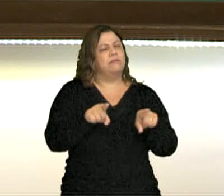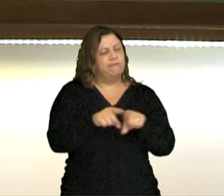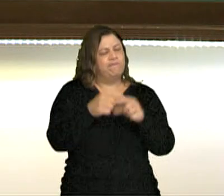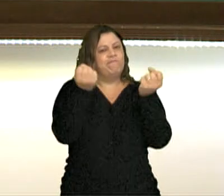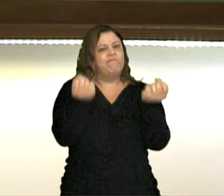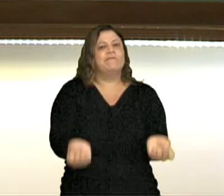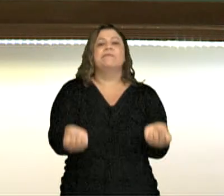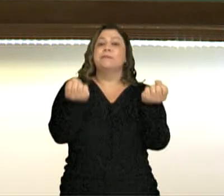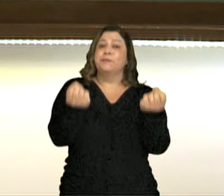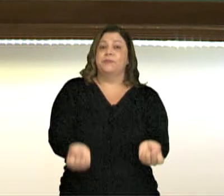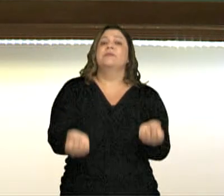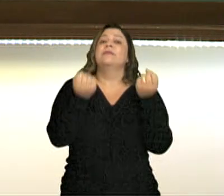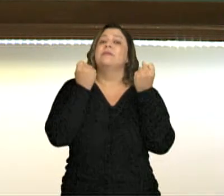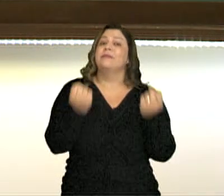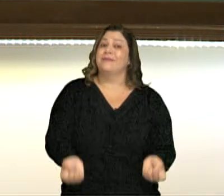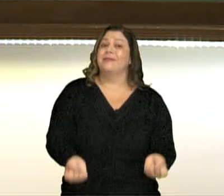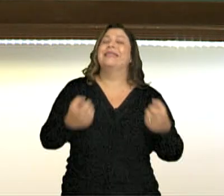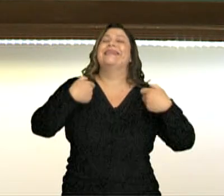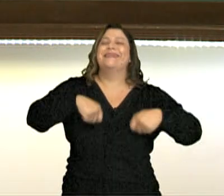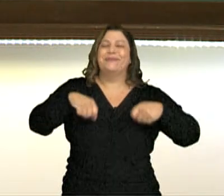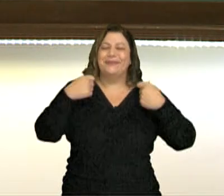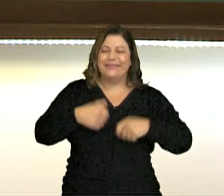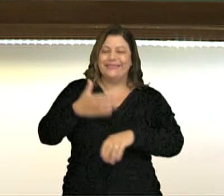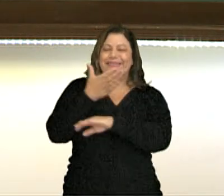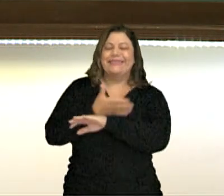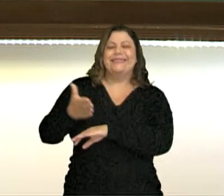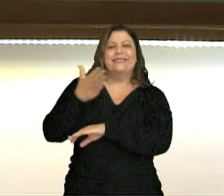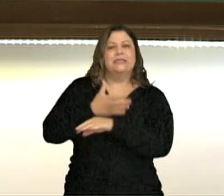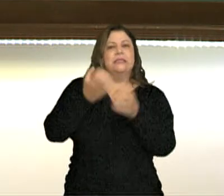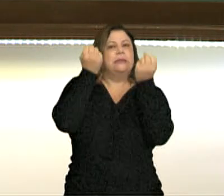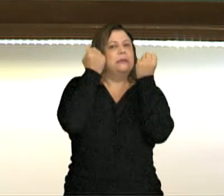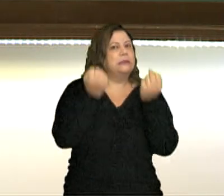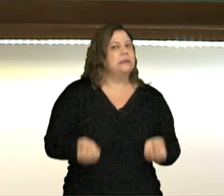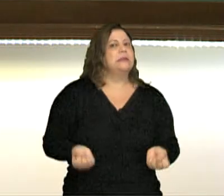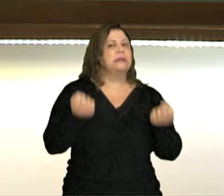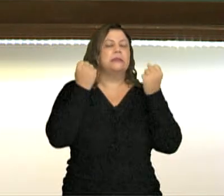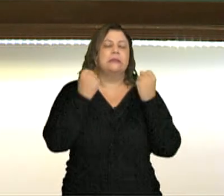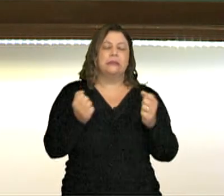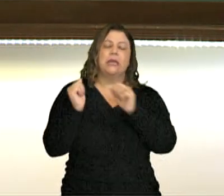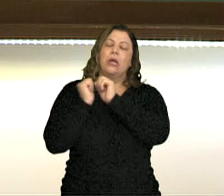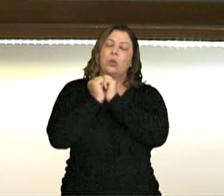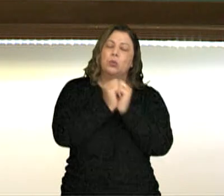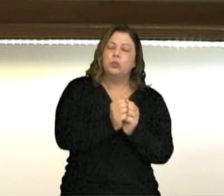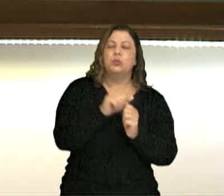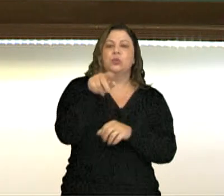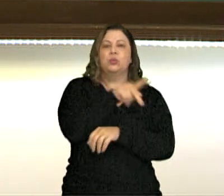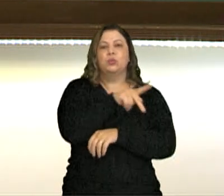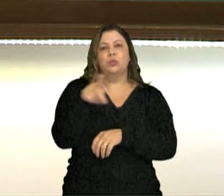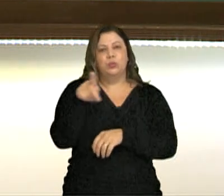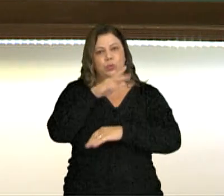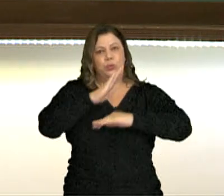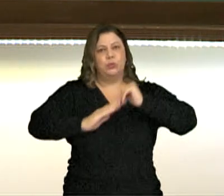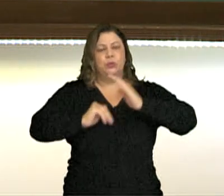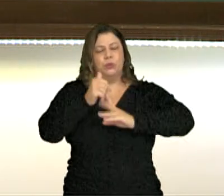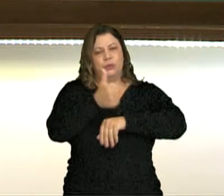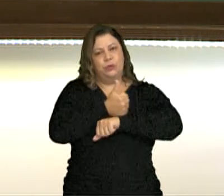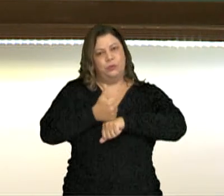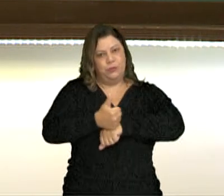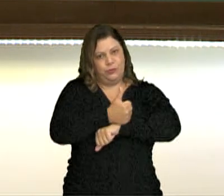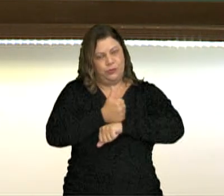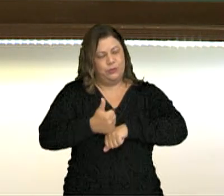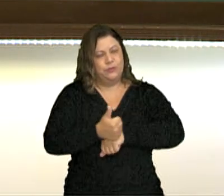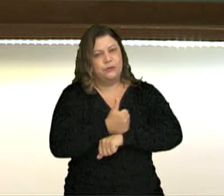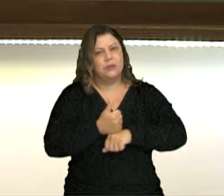de condicionamento físico. É o treino físico que fala, que ele está acompanhado do preparador físico ali, e ele tem que realizar